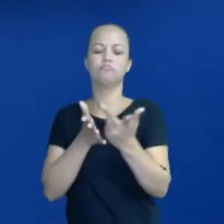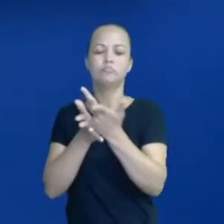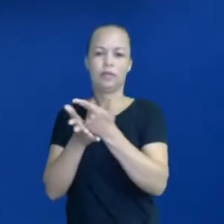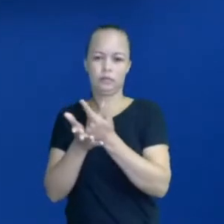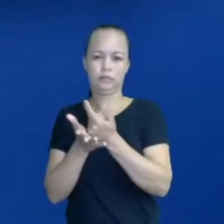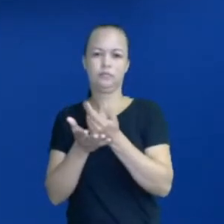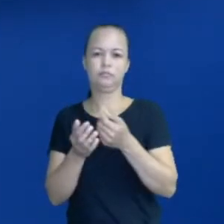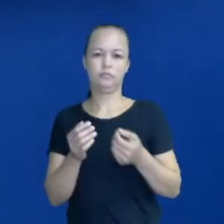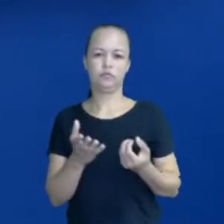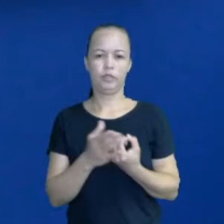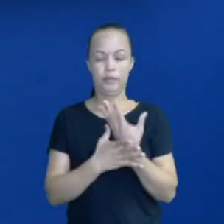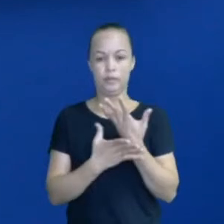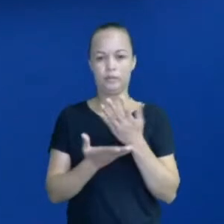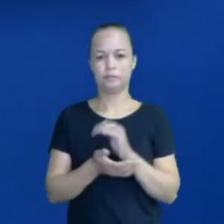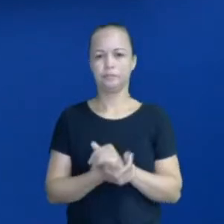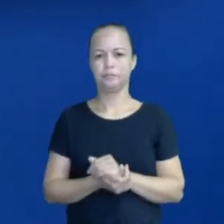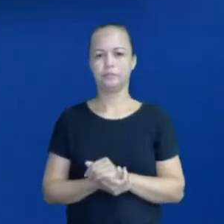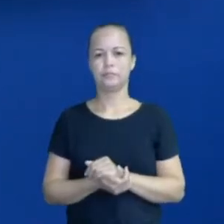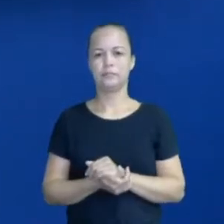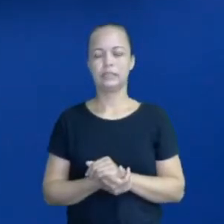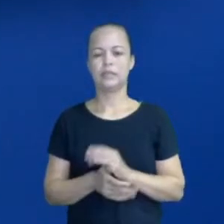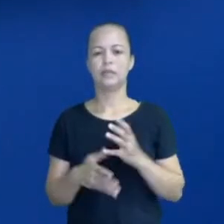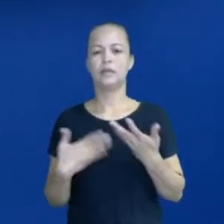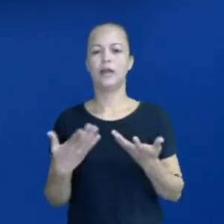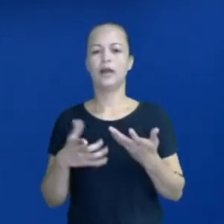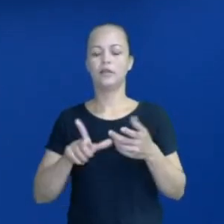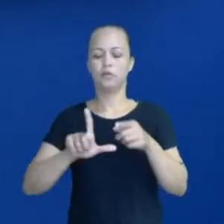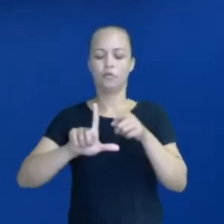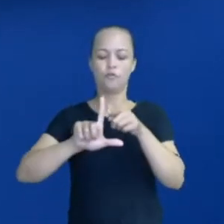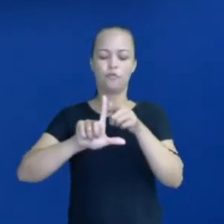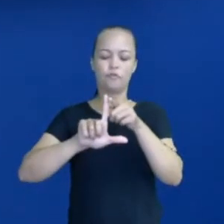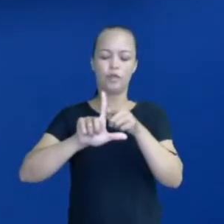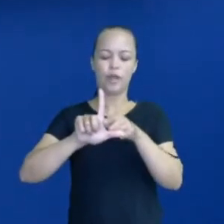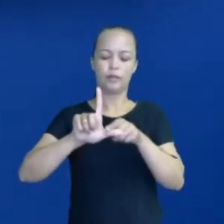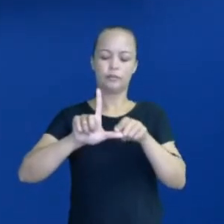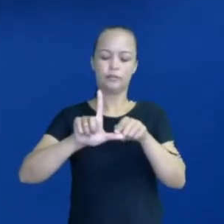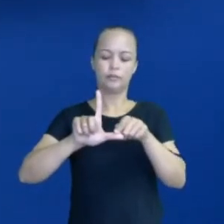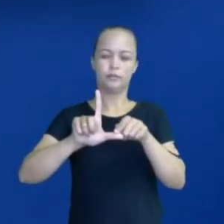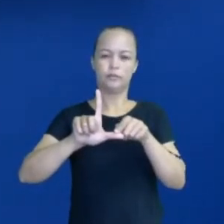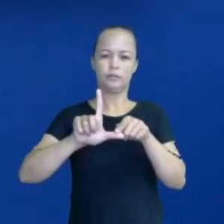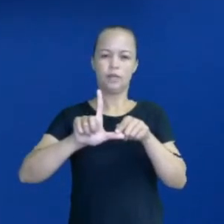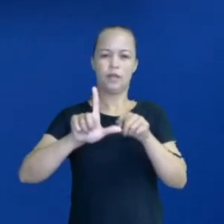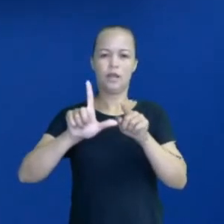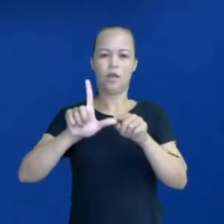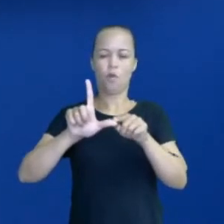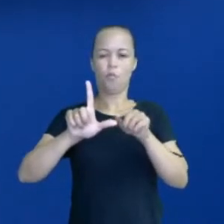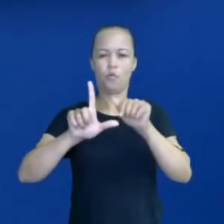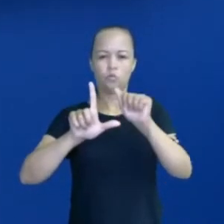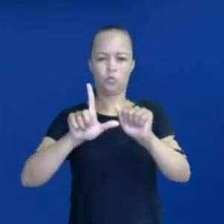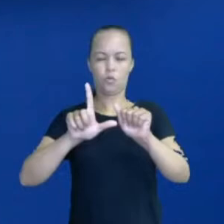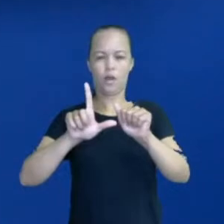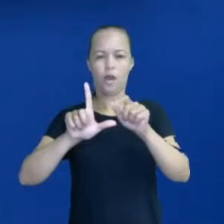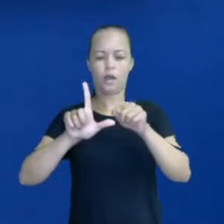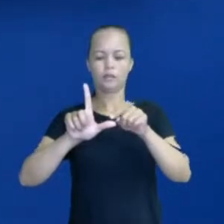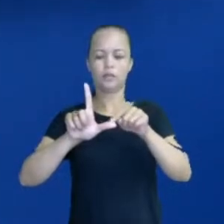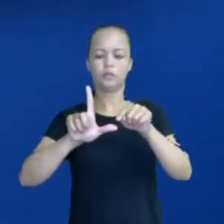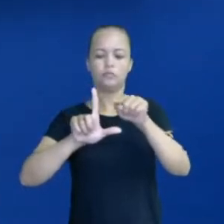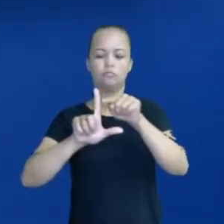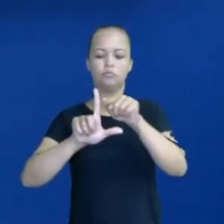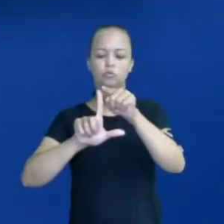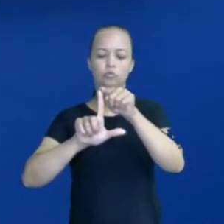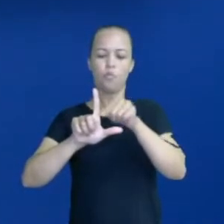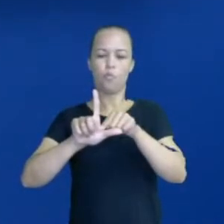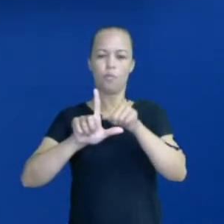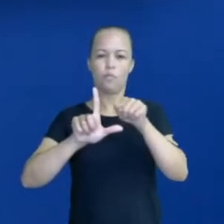criado, tá? E aí, o vértice é o ponto A, o vértice do ângulo. Então, os lados, eu tenho as duas